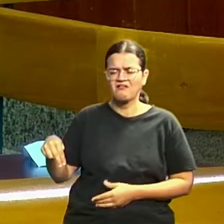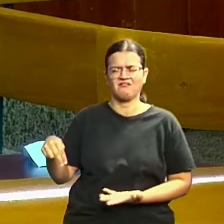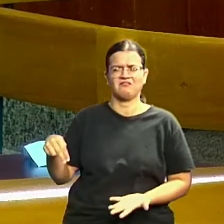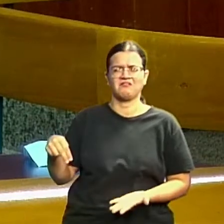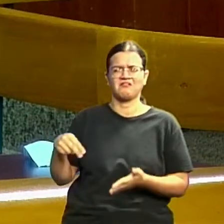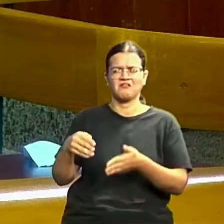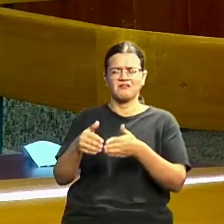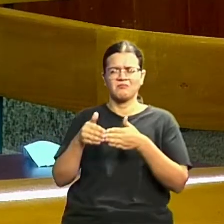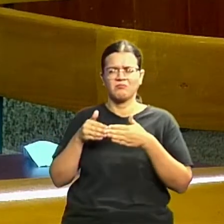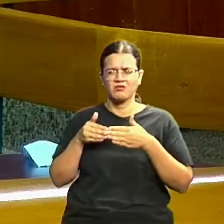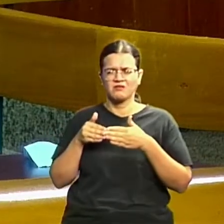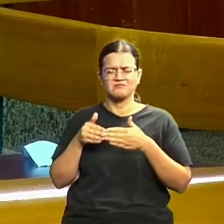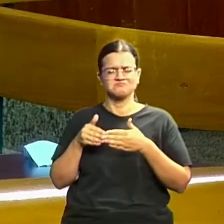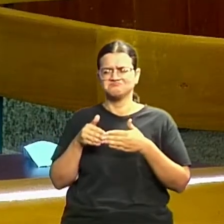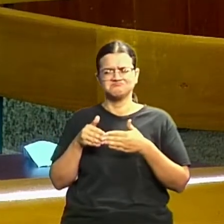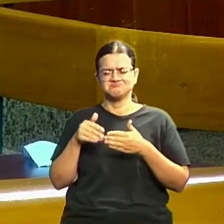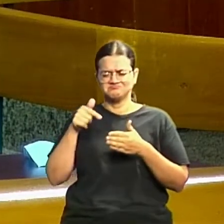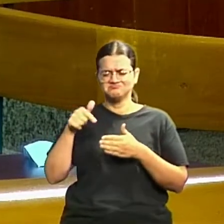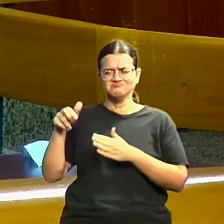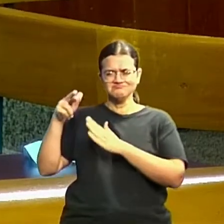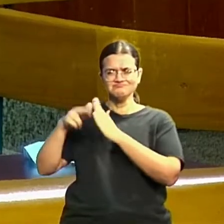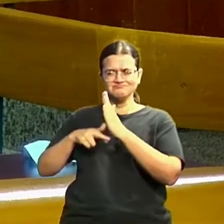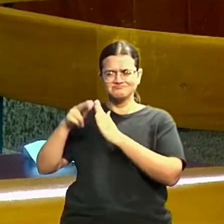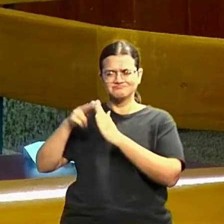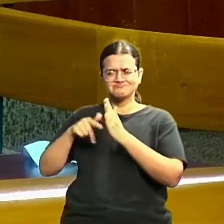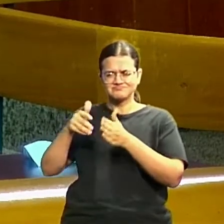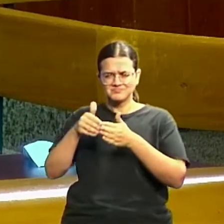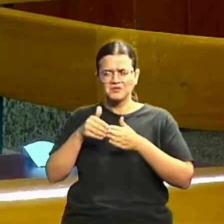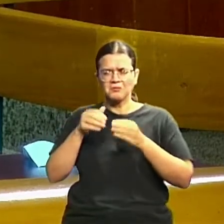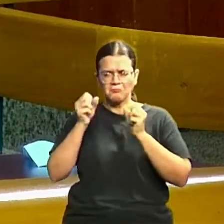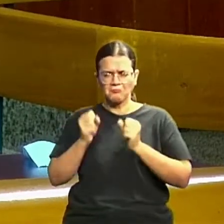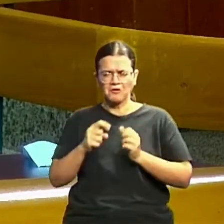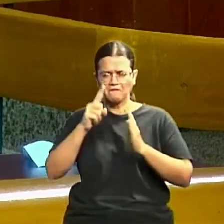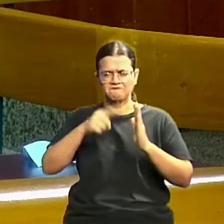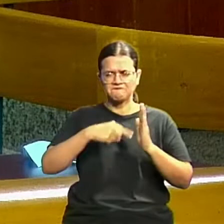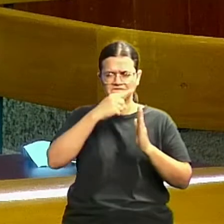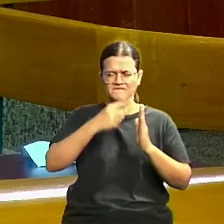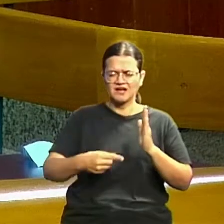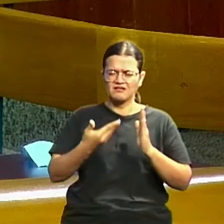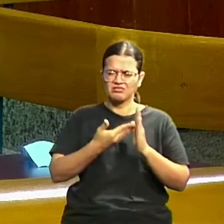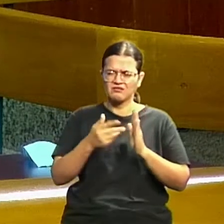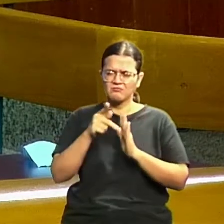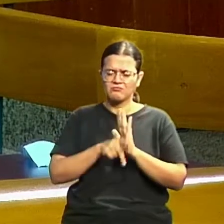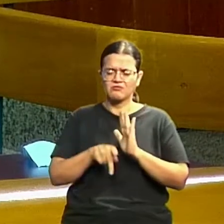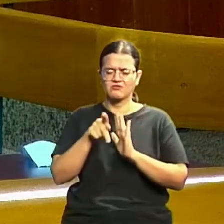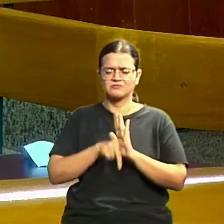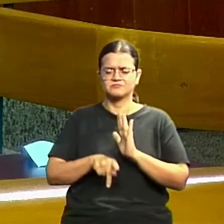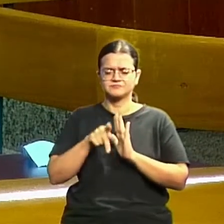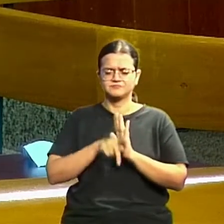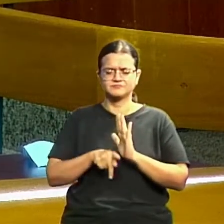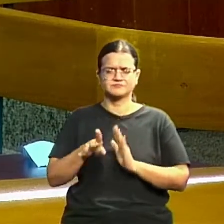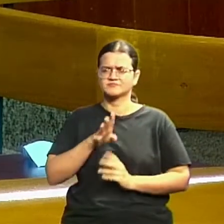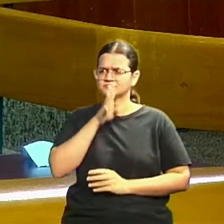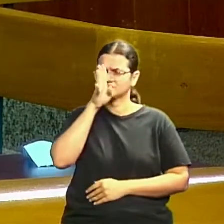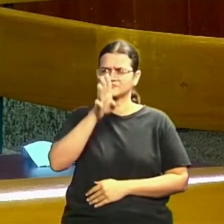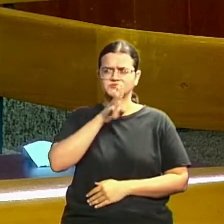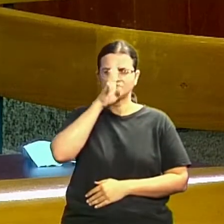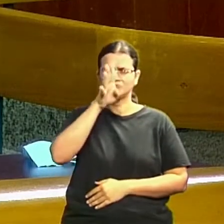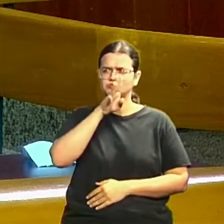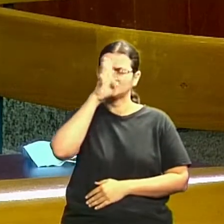e pede como relator para poder vetar o projeto. Isso é absurdo.